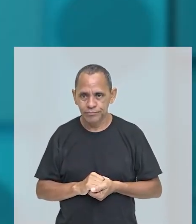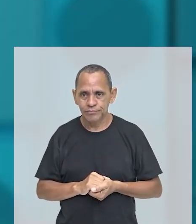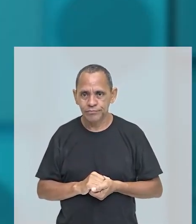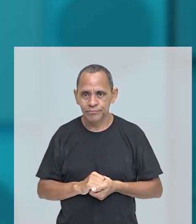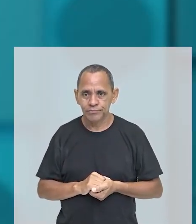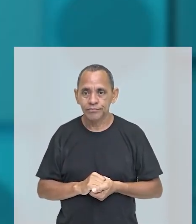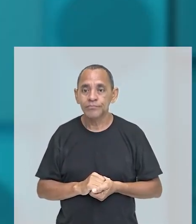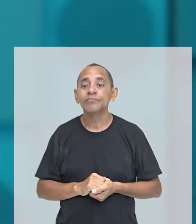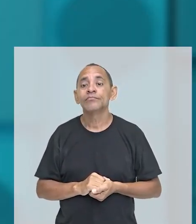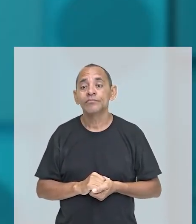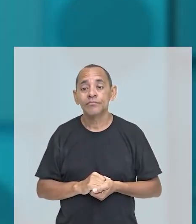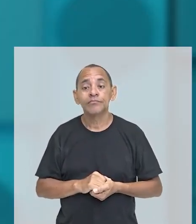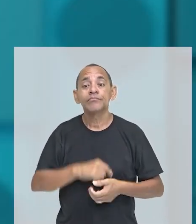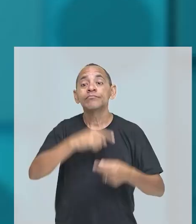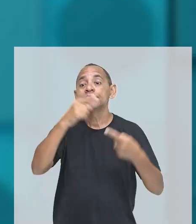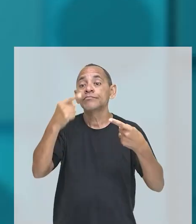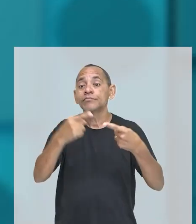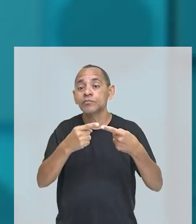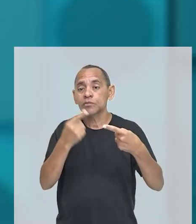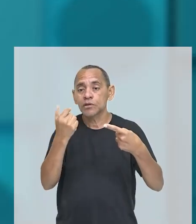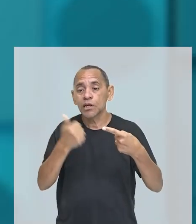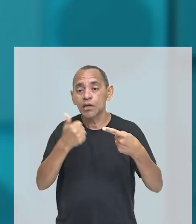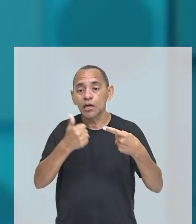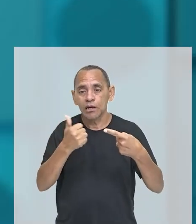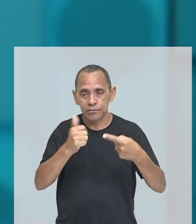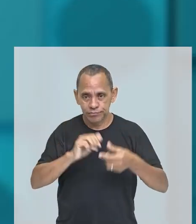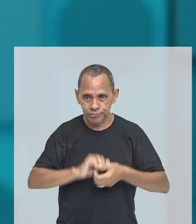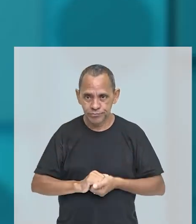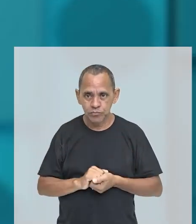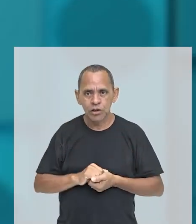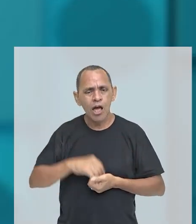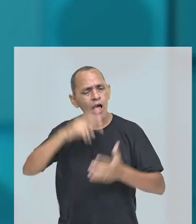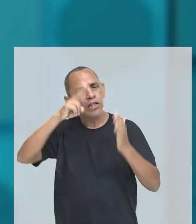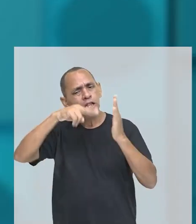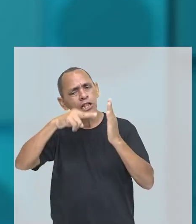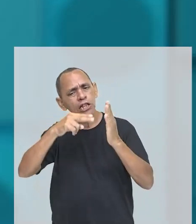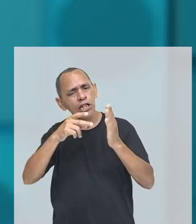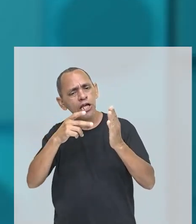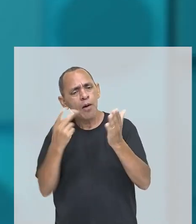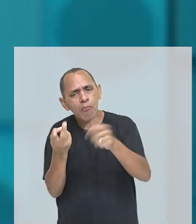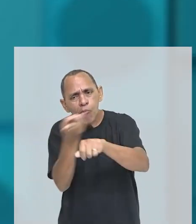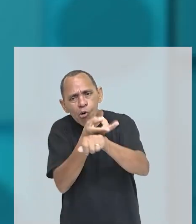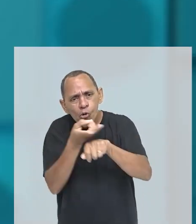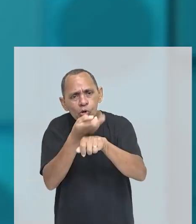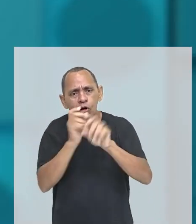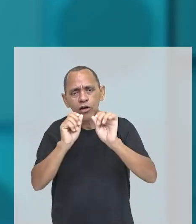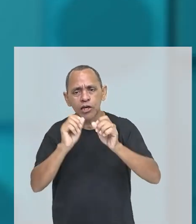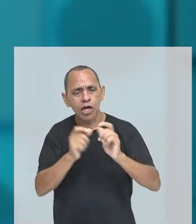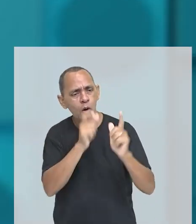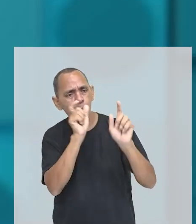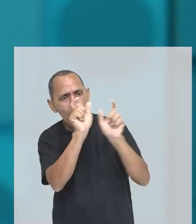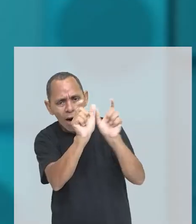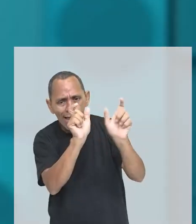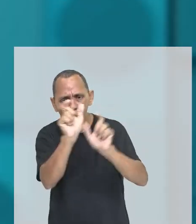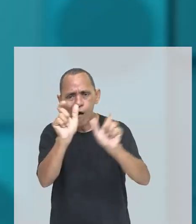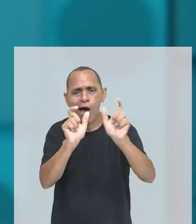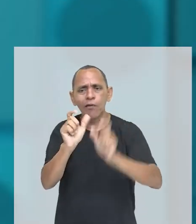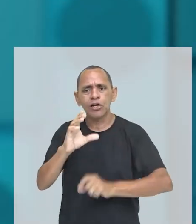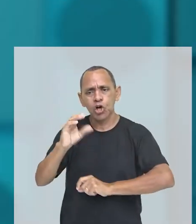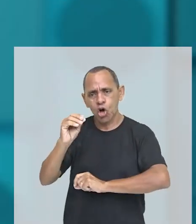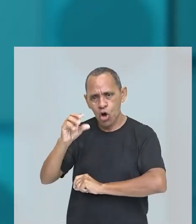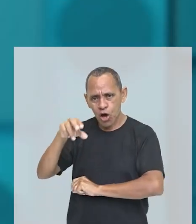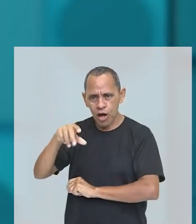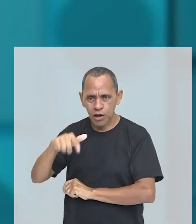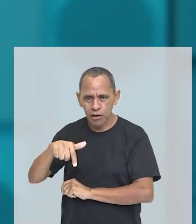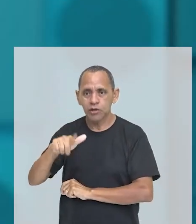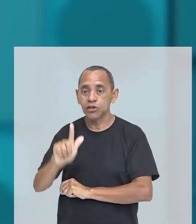aconteceu. Uma das estratégias que nós utilizamos para fazer leitura é procurar palavras cognatas. E eu vou mostrar para vocês algumas que estão